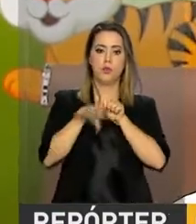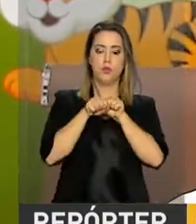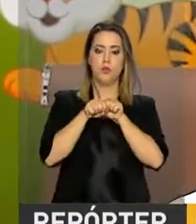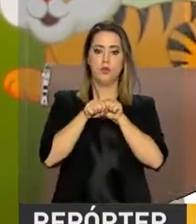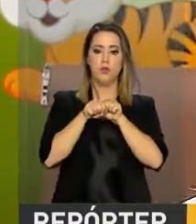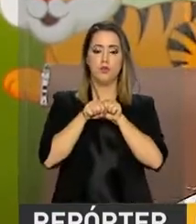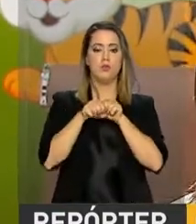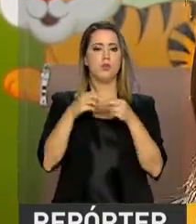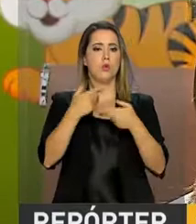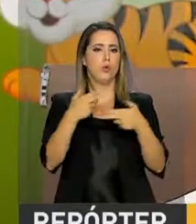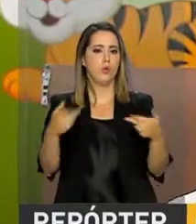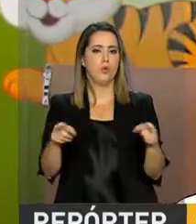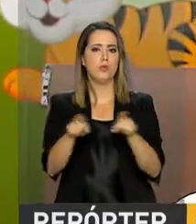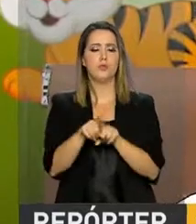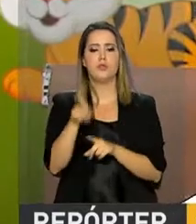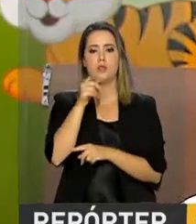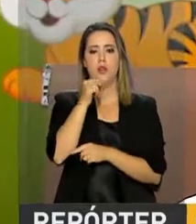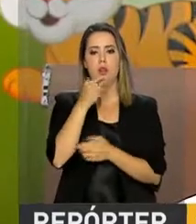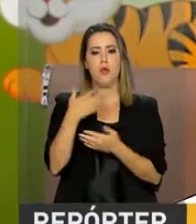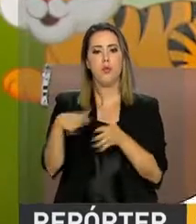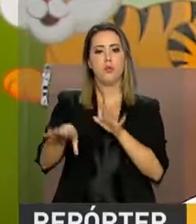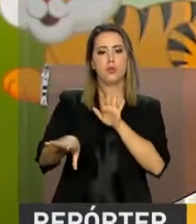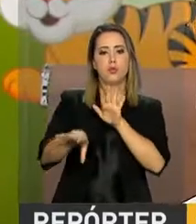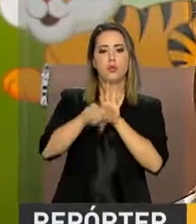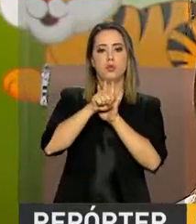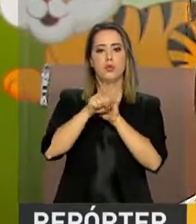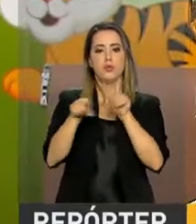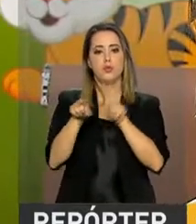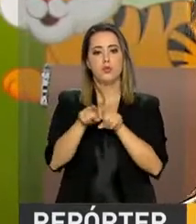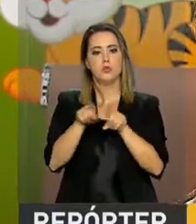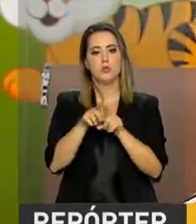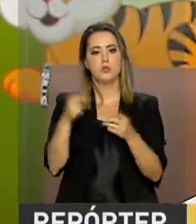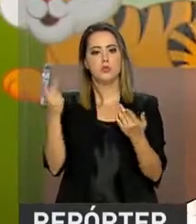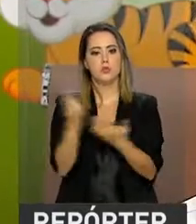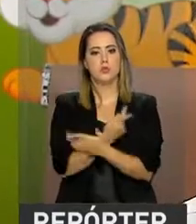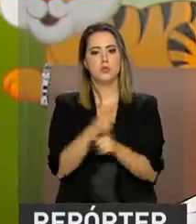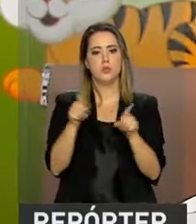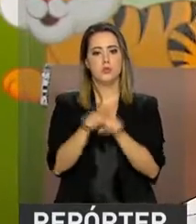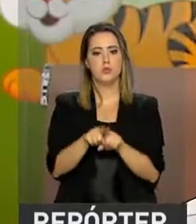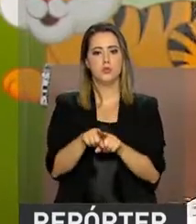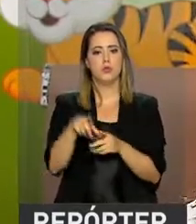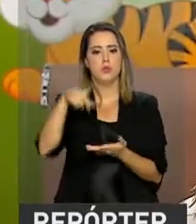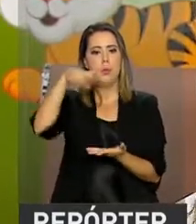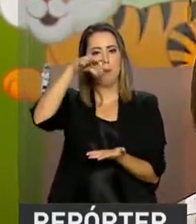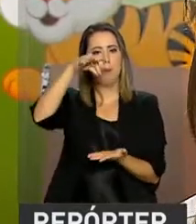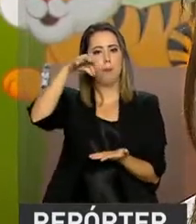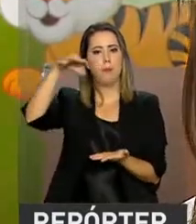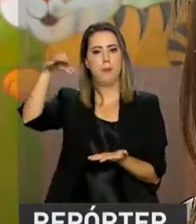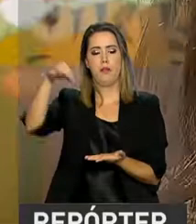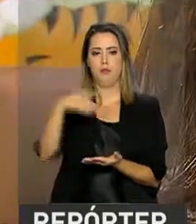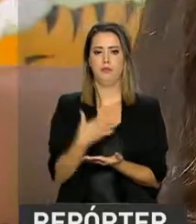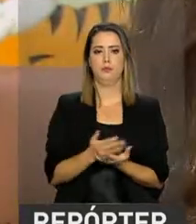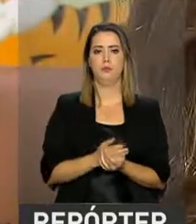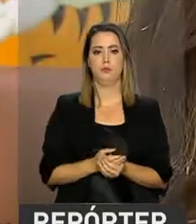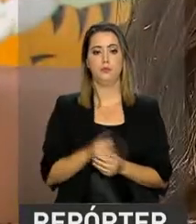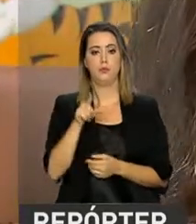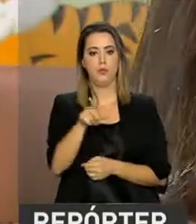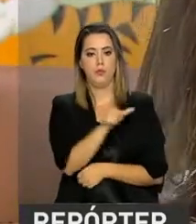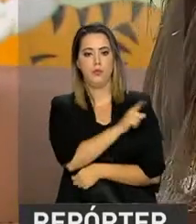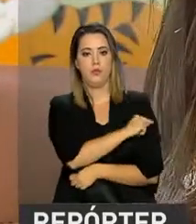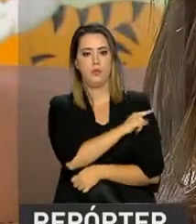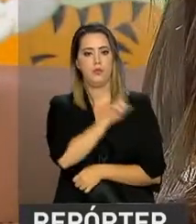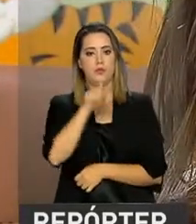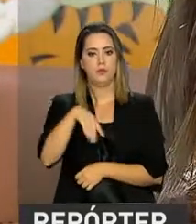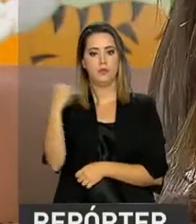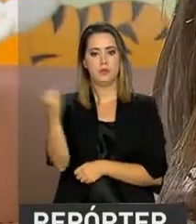fecal-oral, então água, alimentos contaminados, e também acontece por meio de gotículas, né, de secreções. A vacinação ela